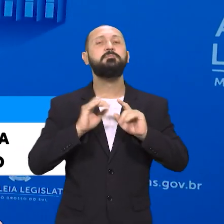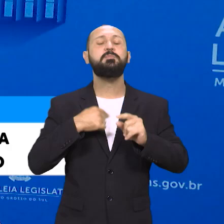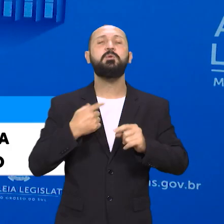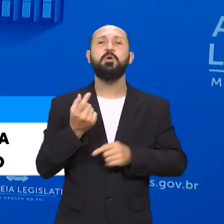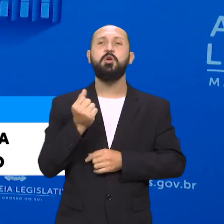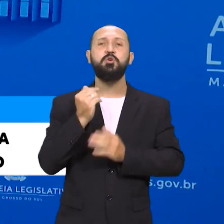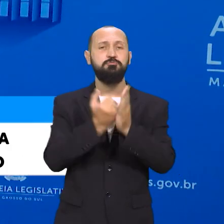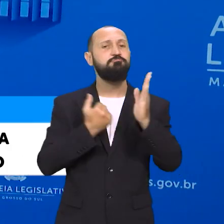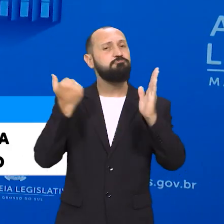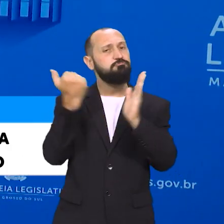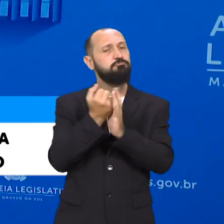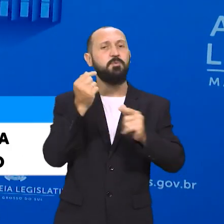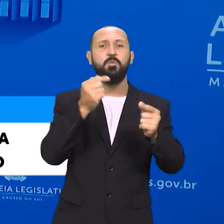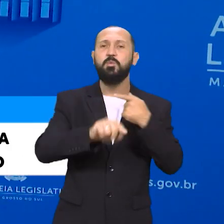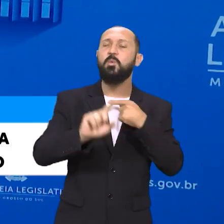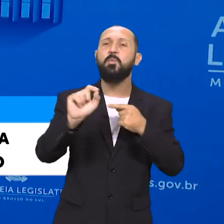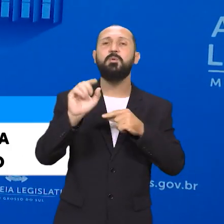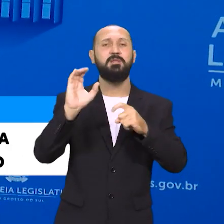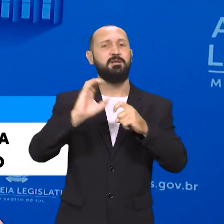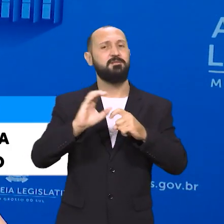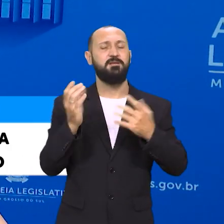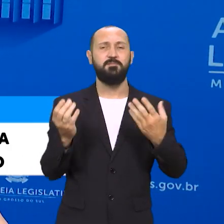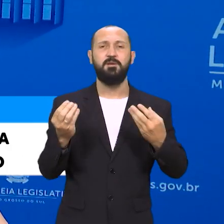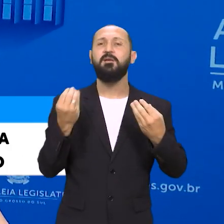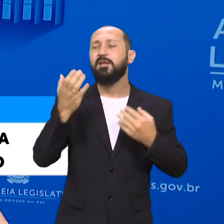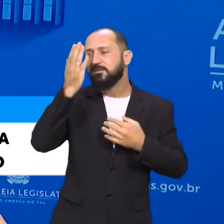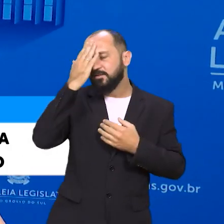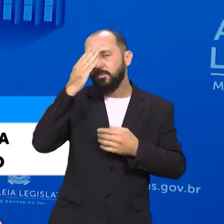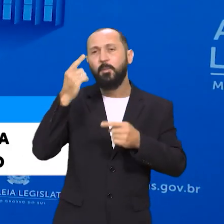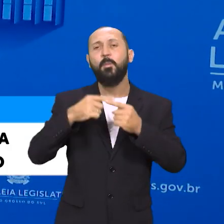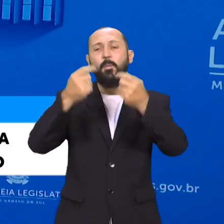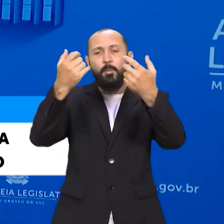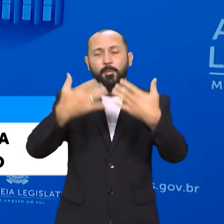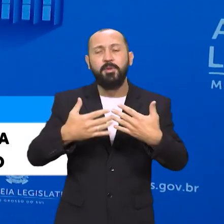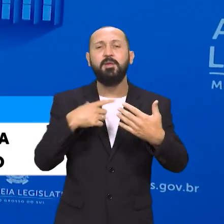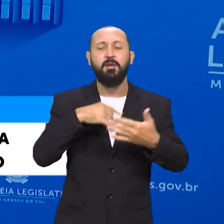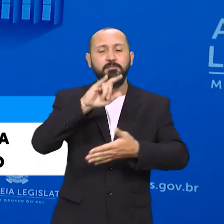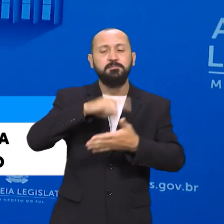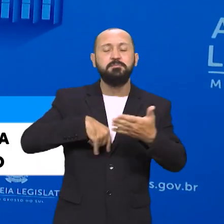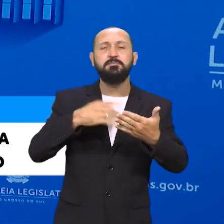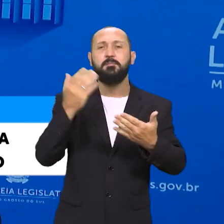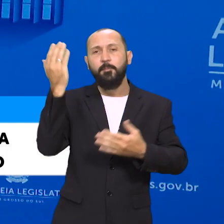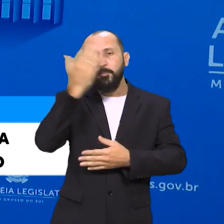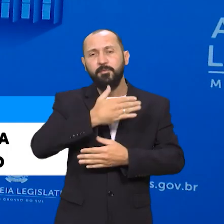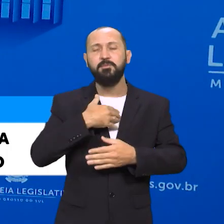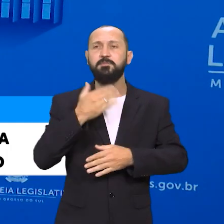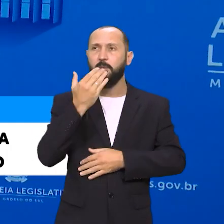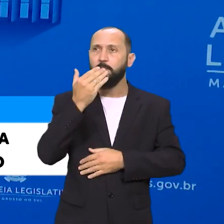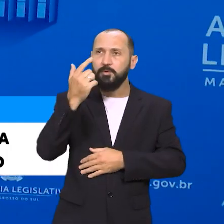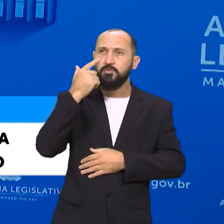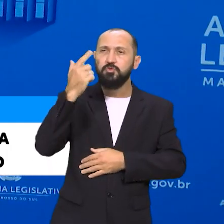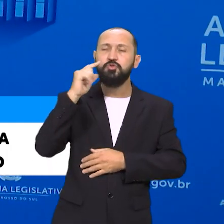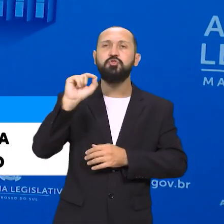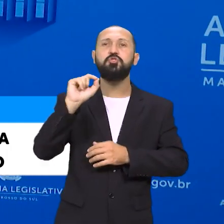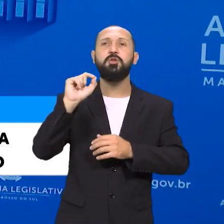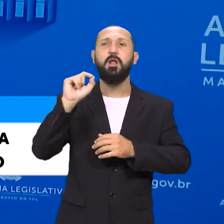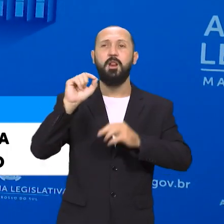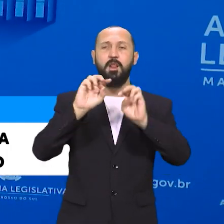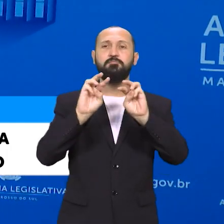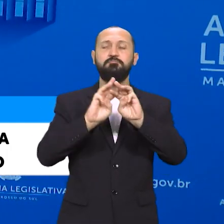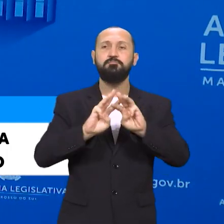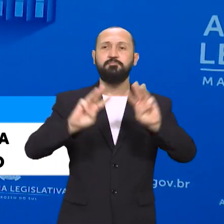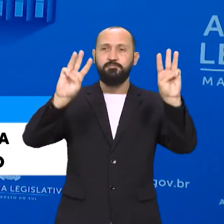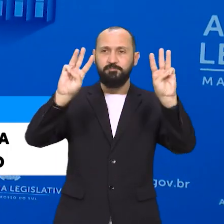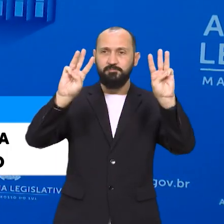era contra o aumento que está acontecendo no plano. Querendo saber o motivo contábil desse aumento, nós acessamos o portal da transparência,